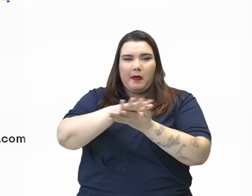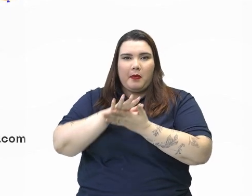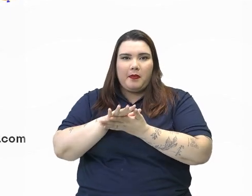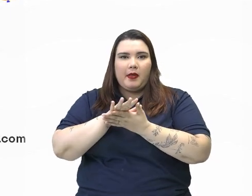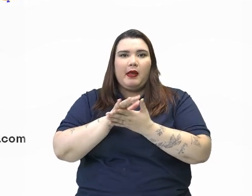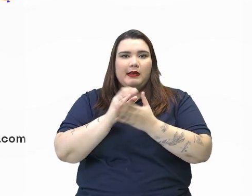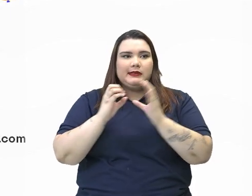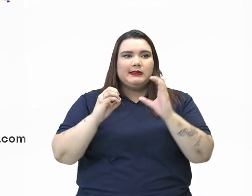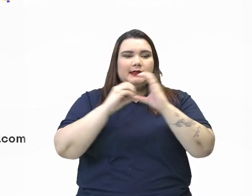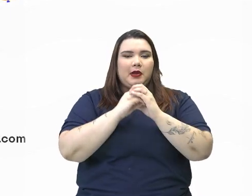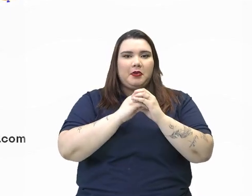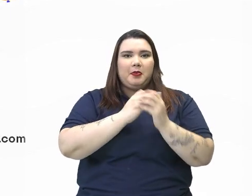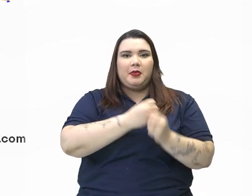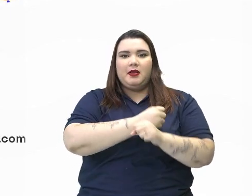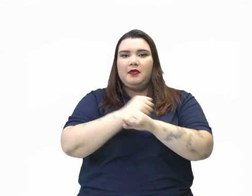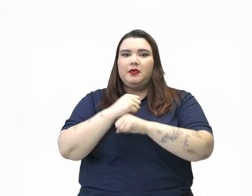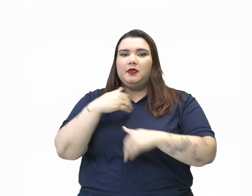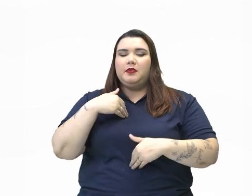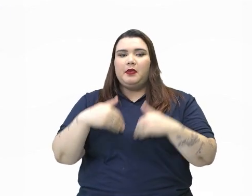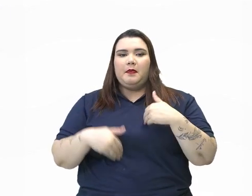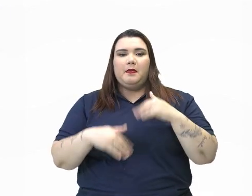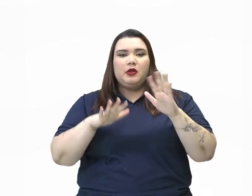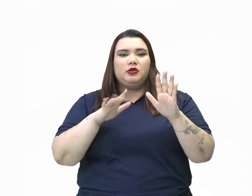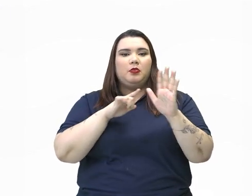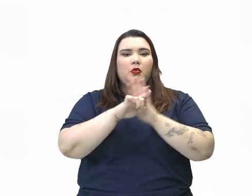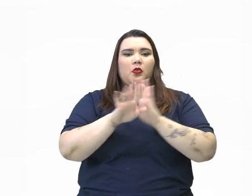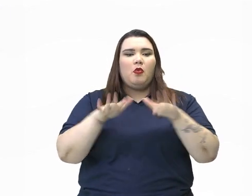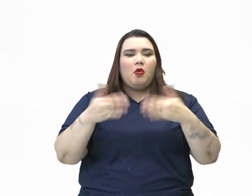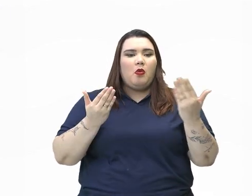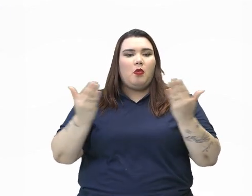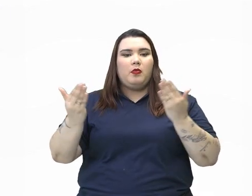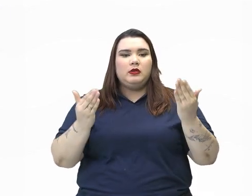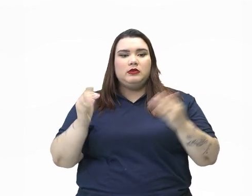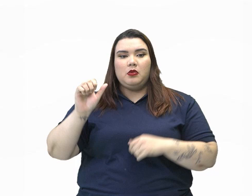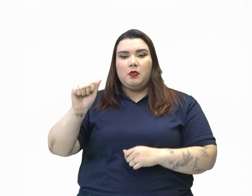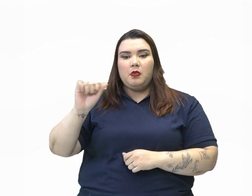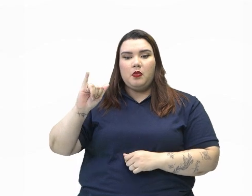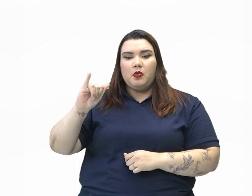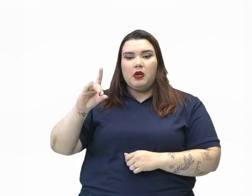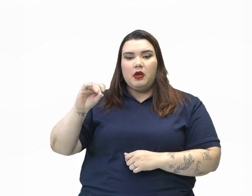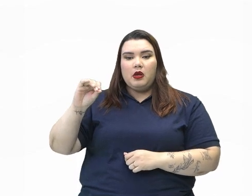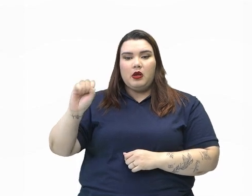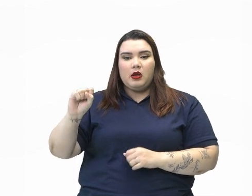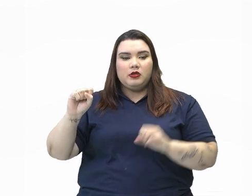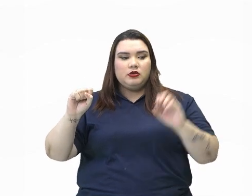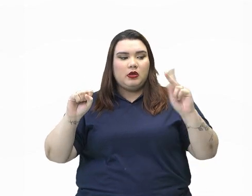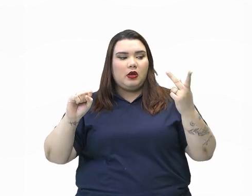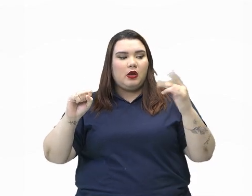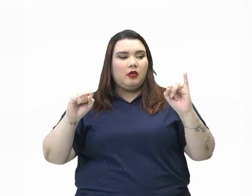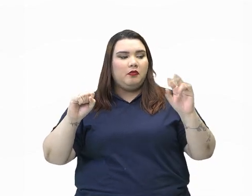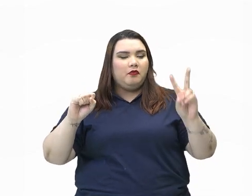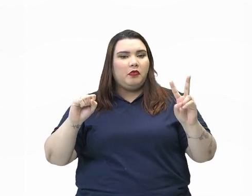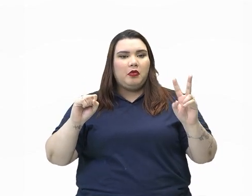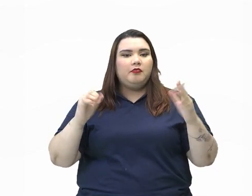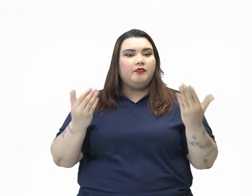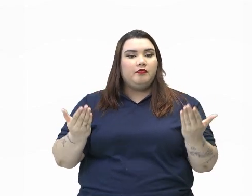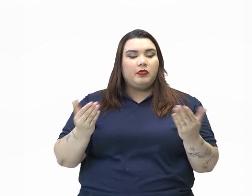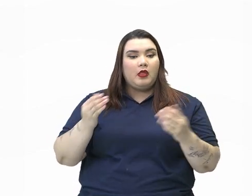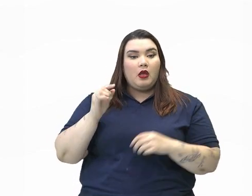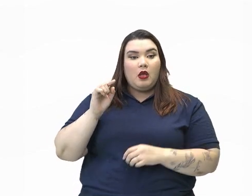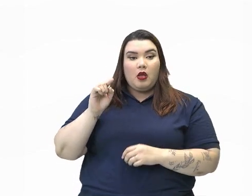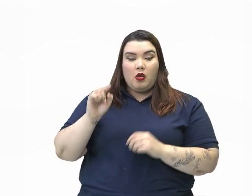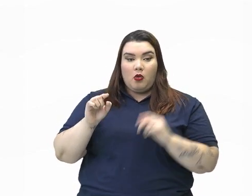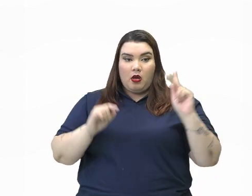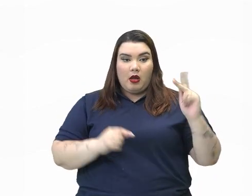imunológico. E a gente se pergunta qual é a diferença entre AIDS e HIV. Então, presta atenção aí que o HIV ele